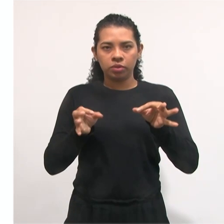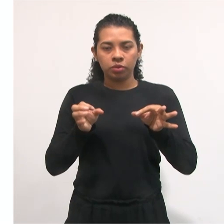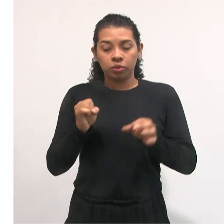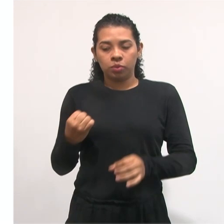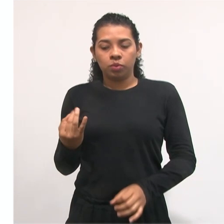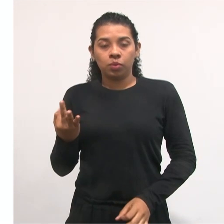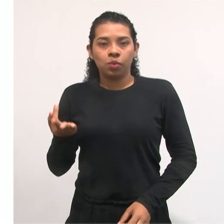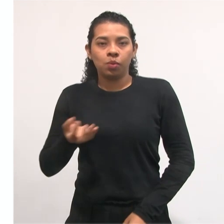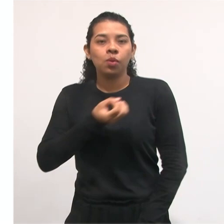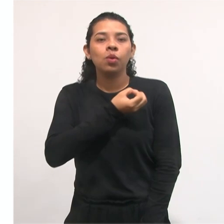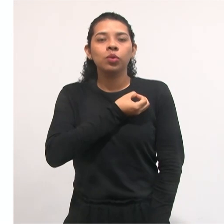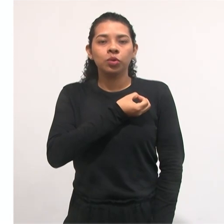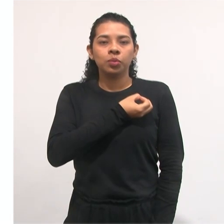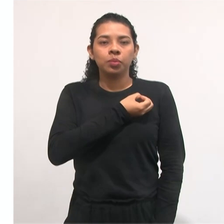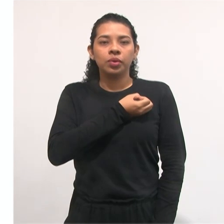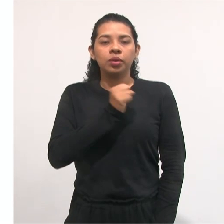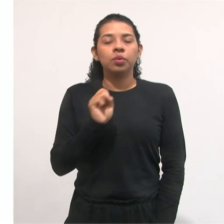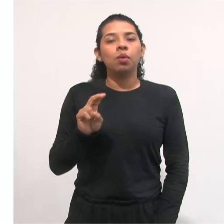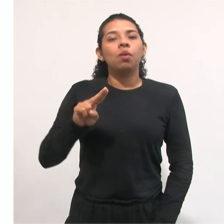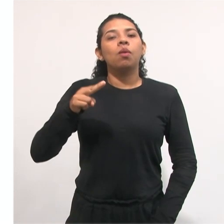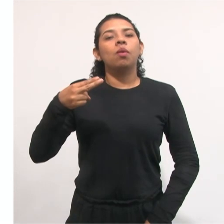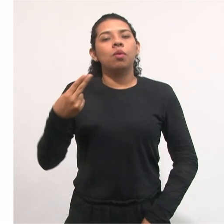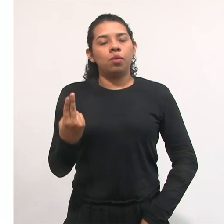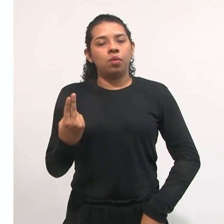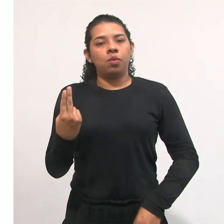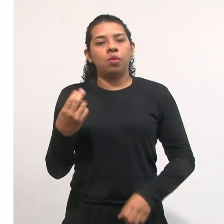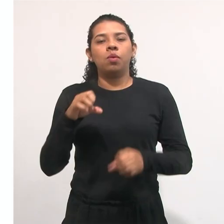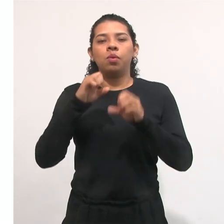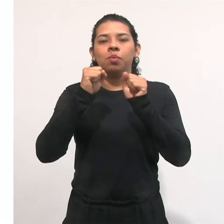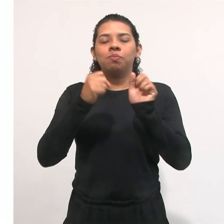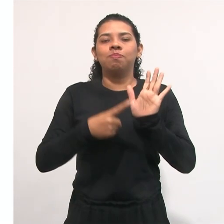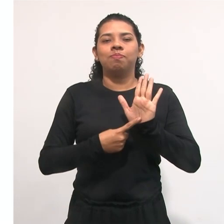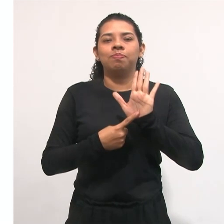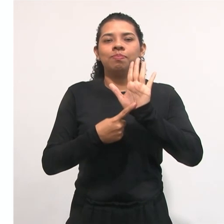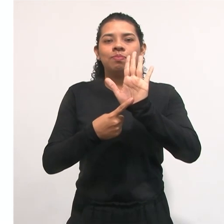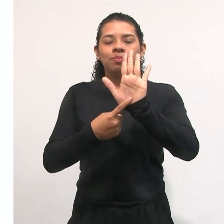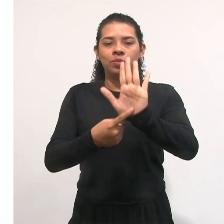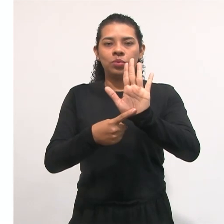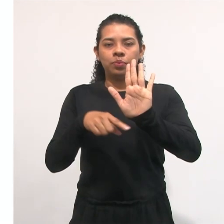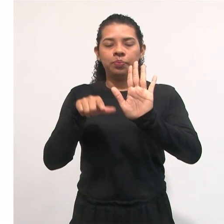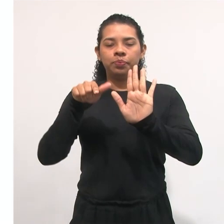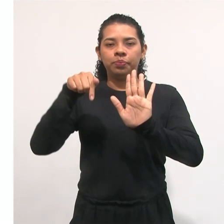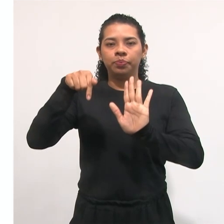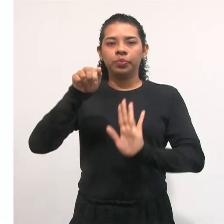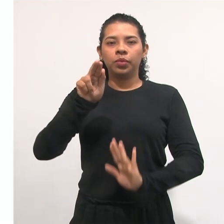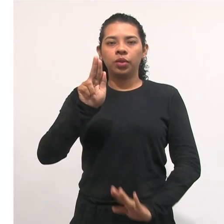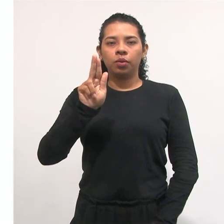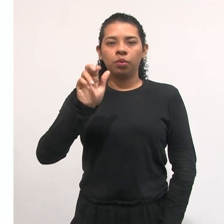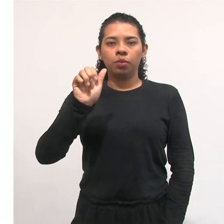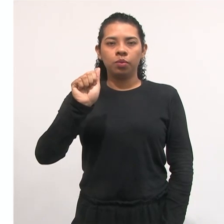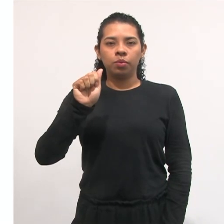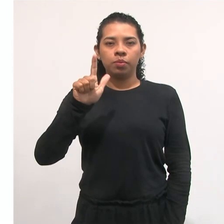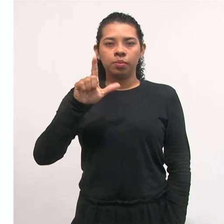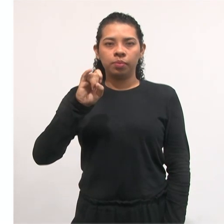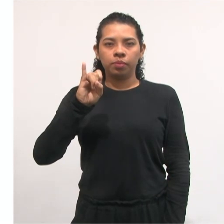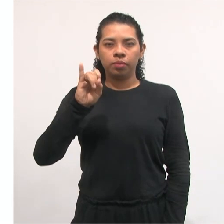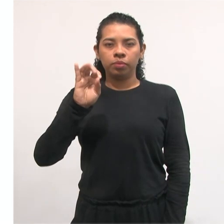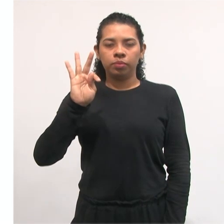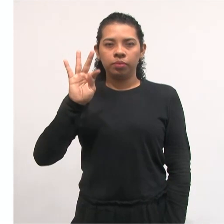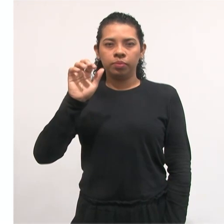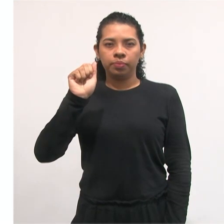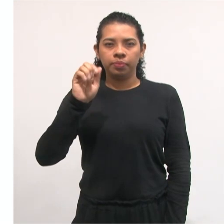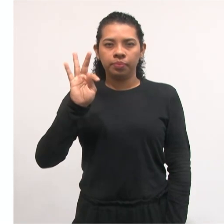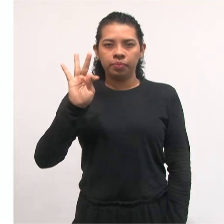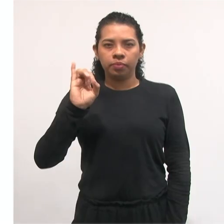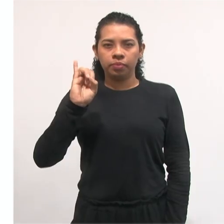numericamente, ou podem ser qualitativos, representados por características, tais quais